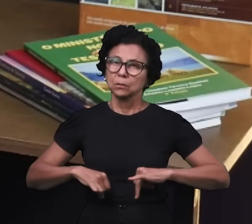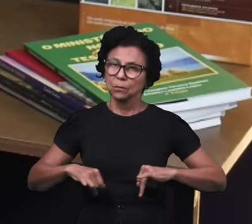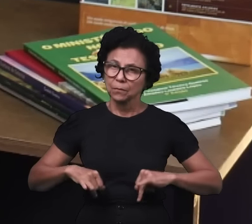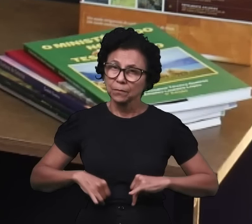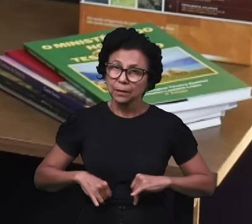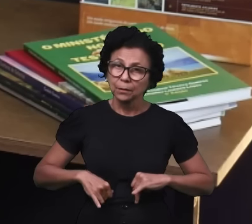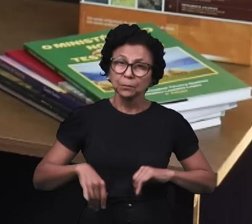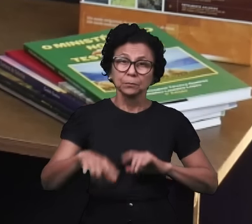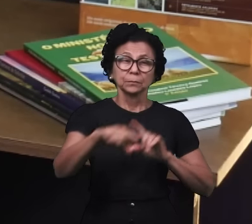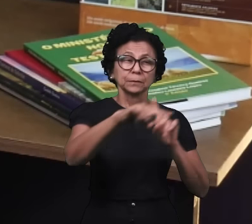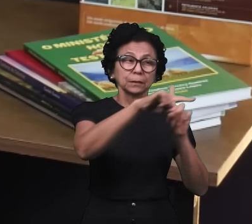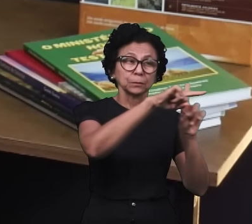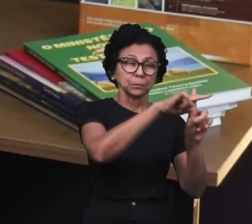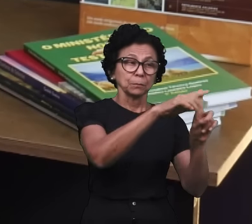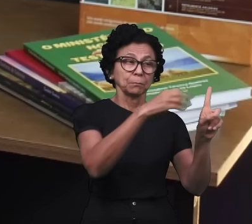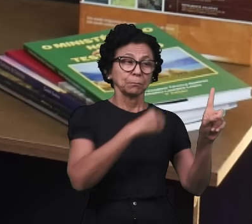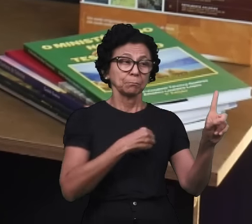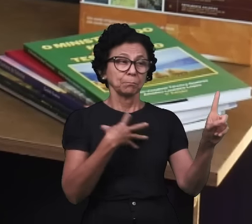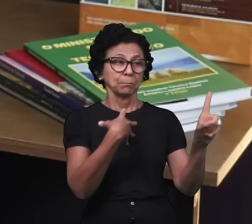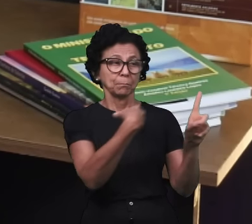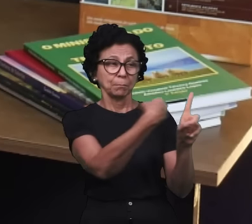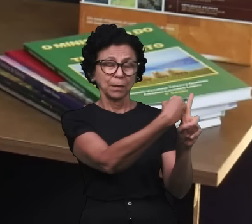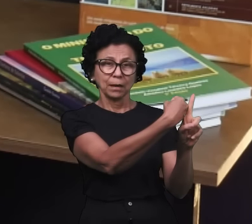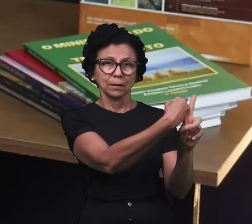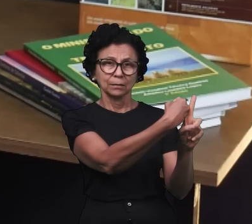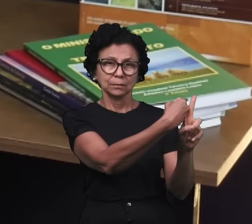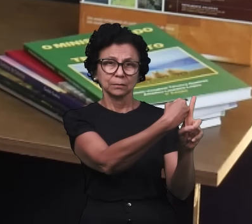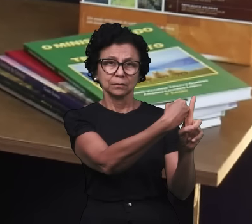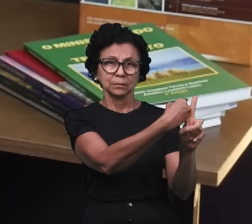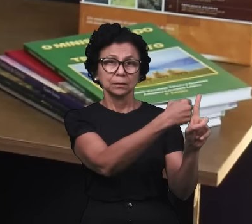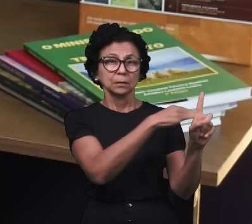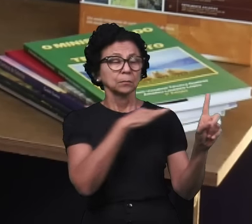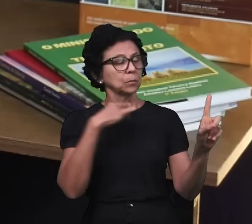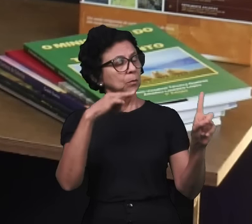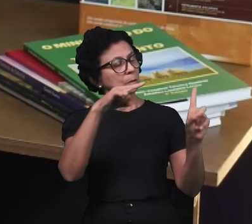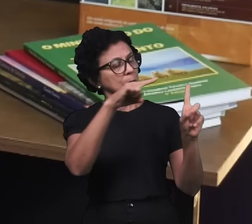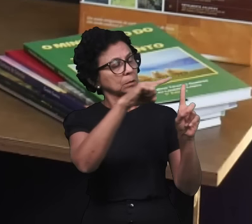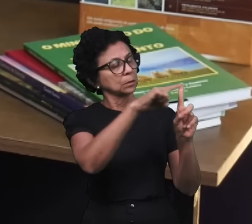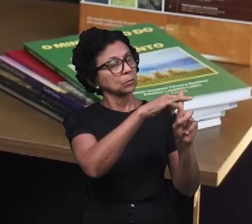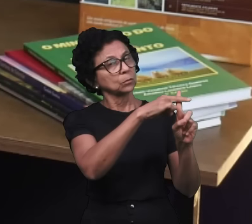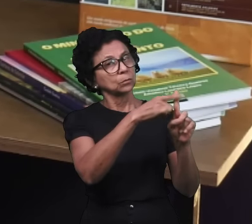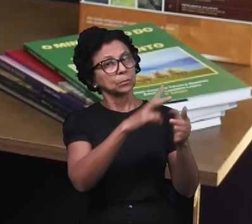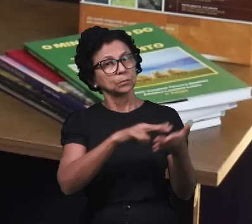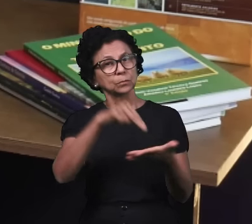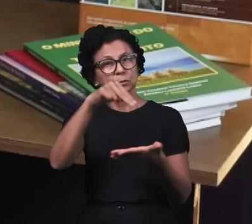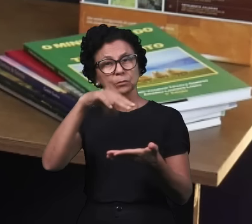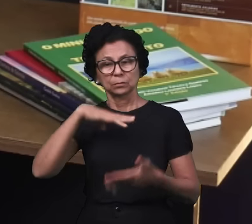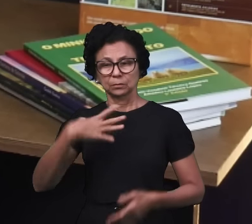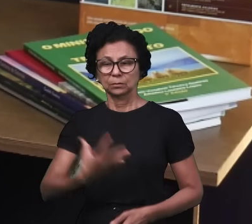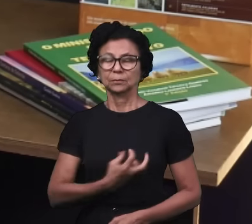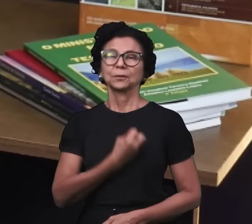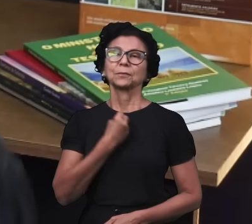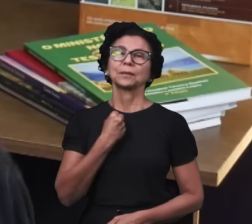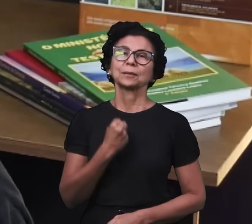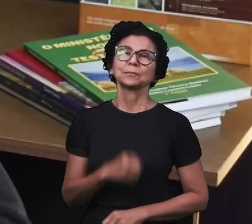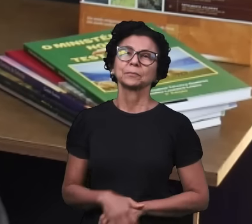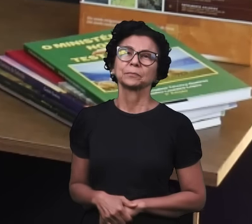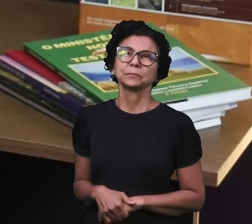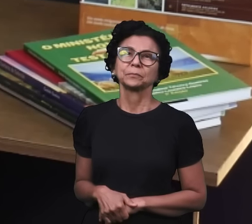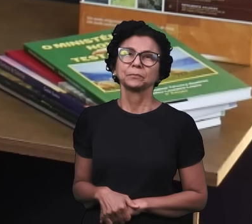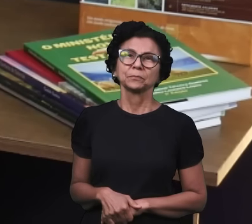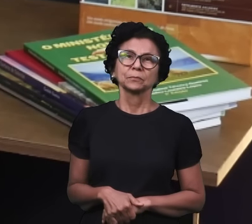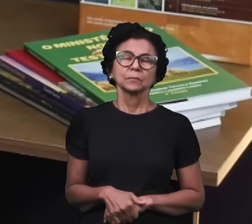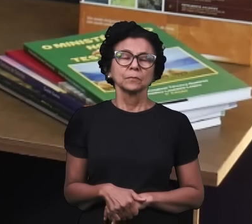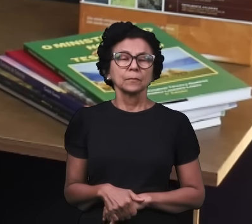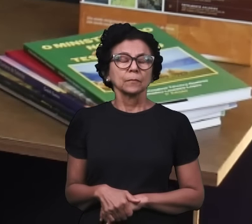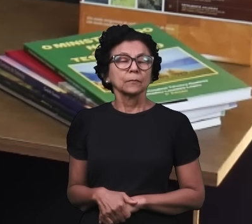nosso pecado, foi morto na cruz para nos dar agora a doçura da salvação. Então, o povo ele aprendeu